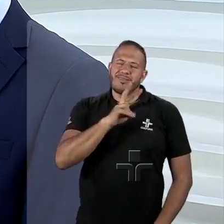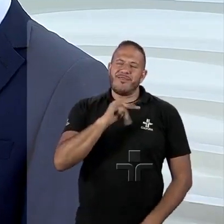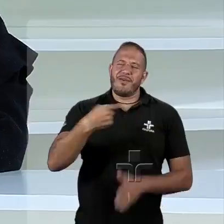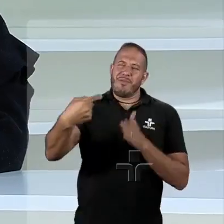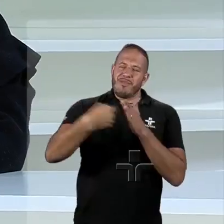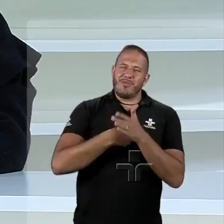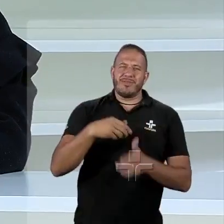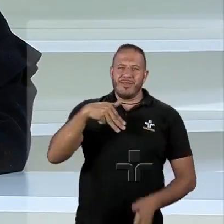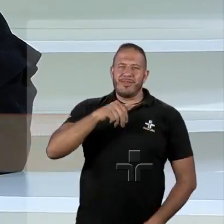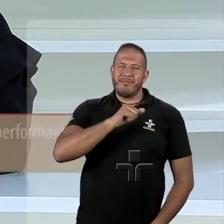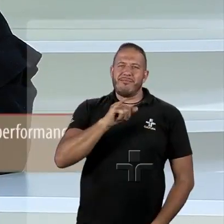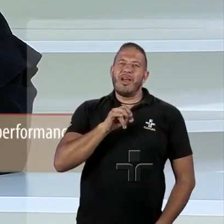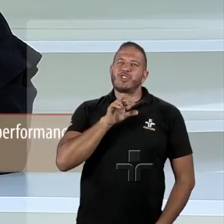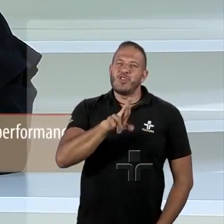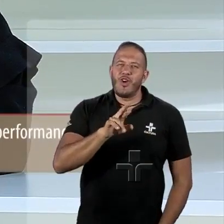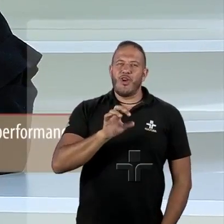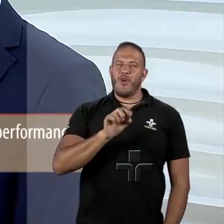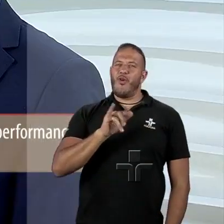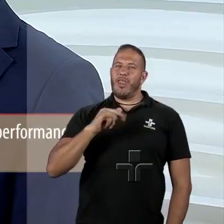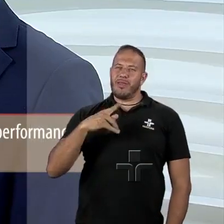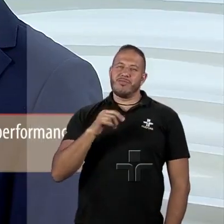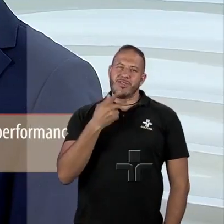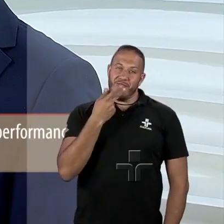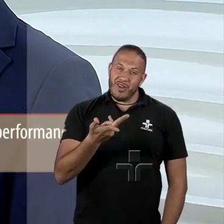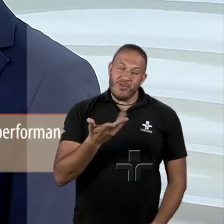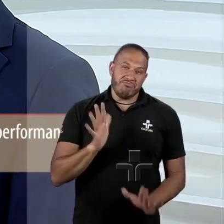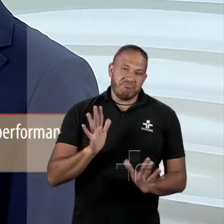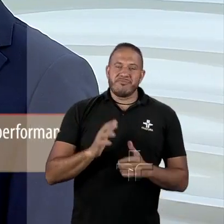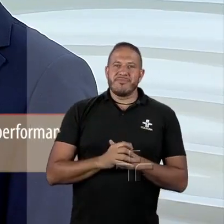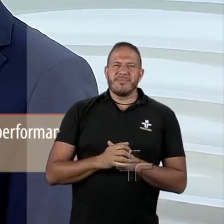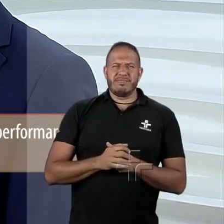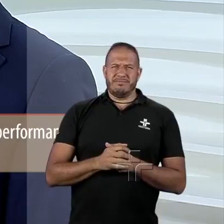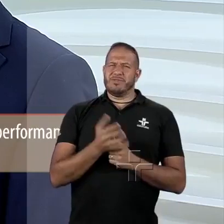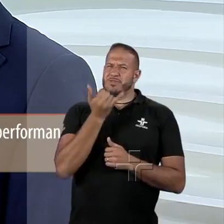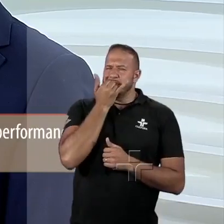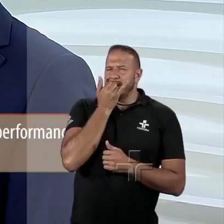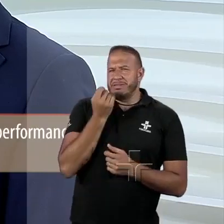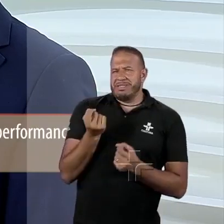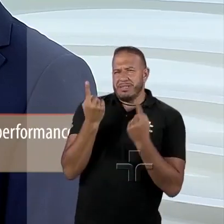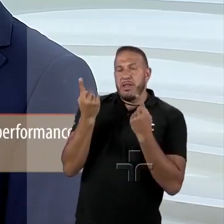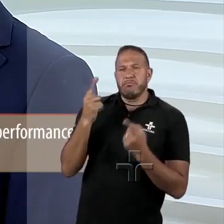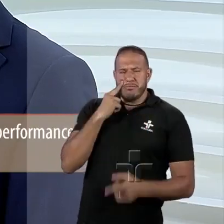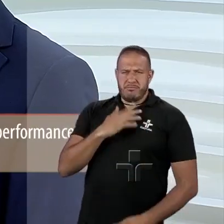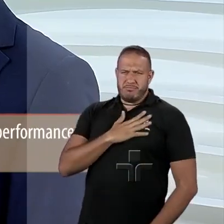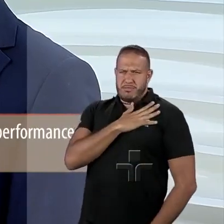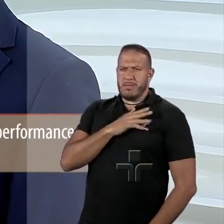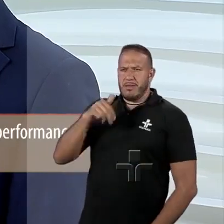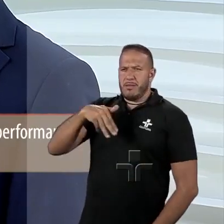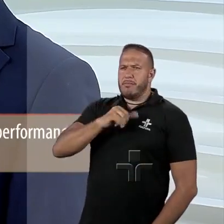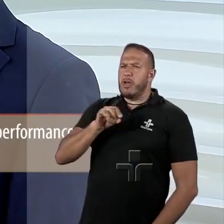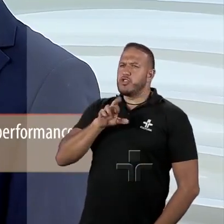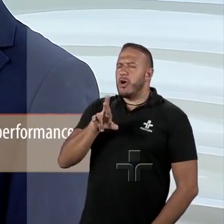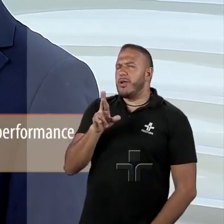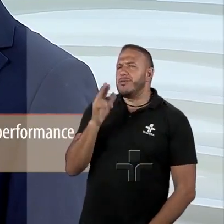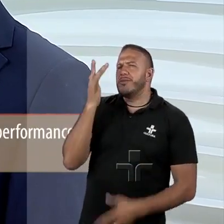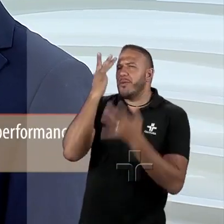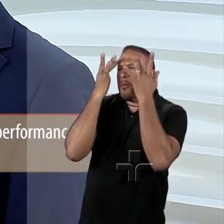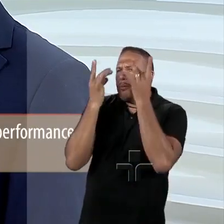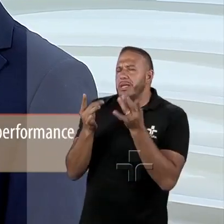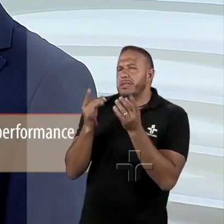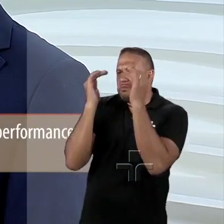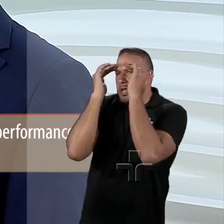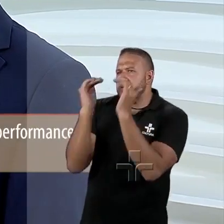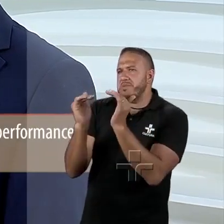não é isso. Até porque você fez essa menção, muito me estranha. Eu respeito o Major Olímpio, eu não desrespeito, compreendo